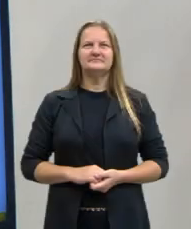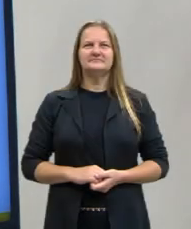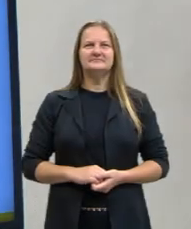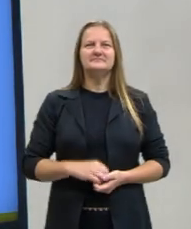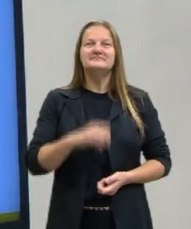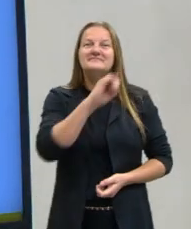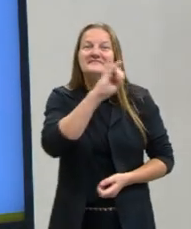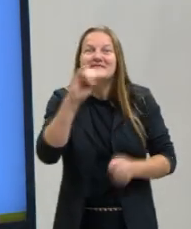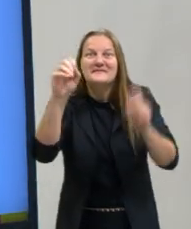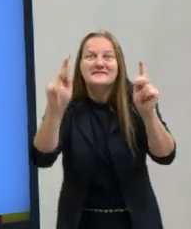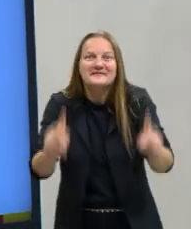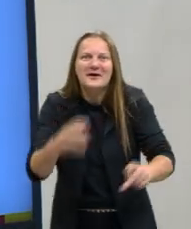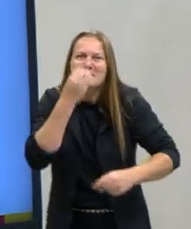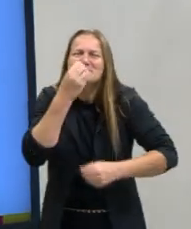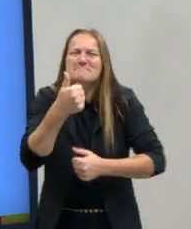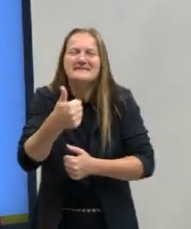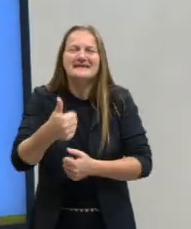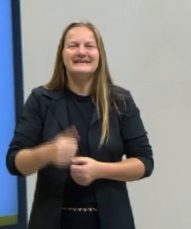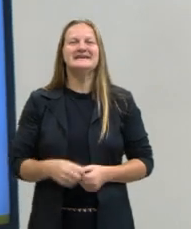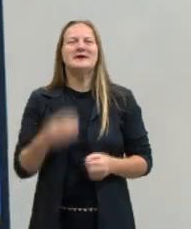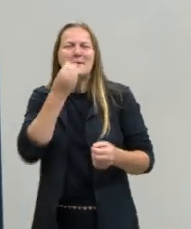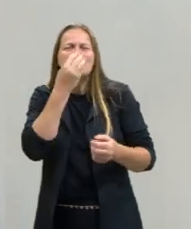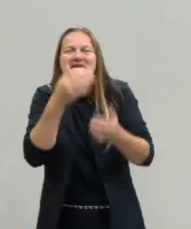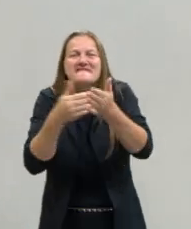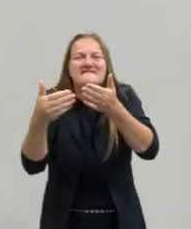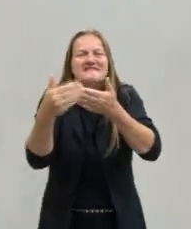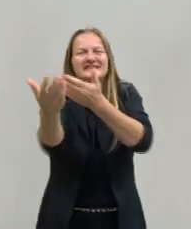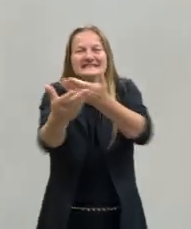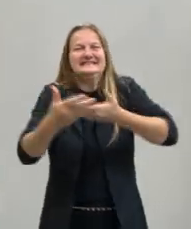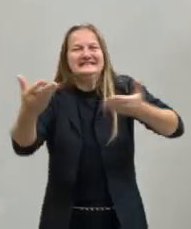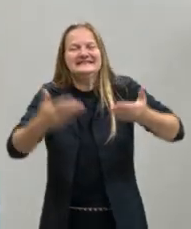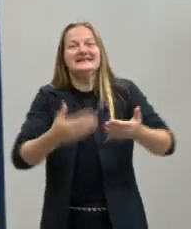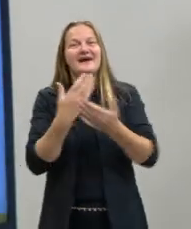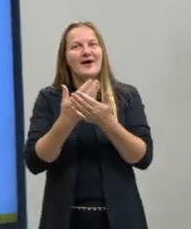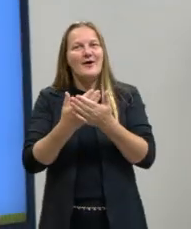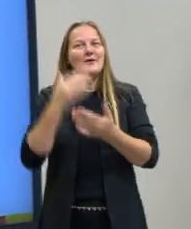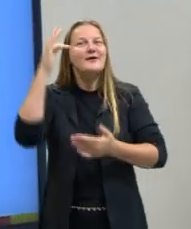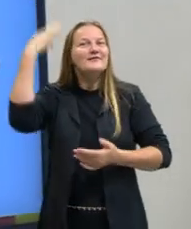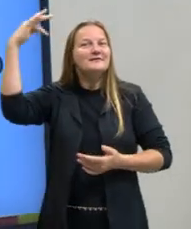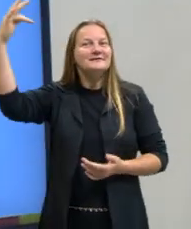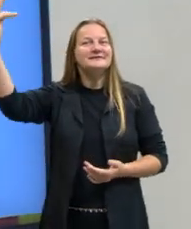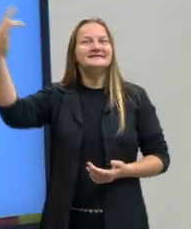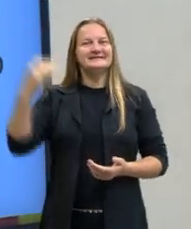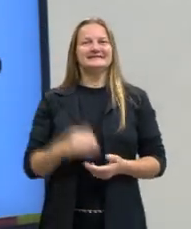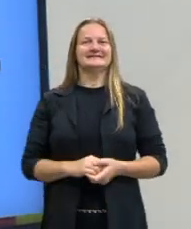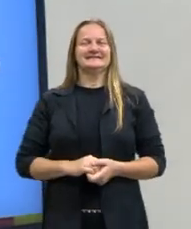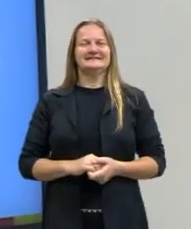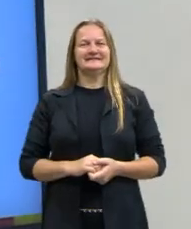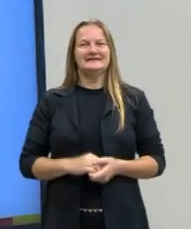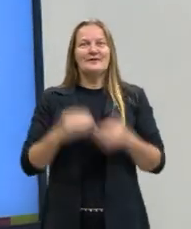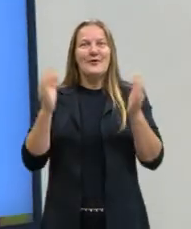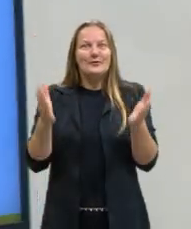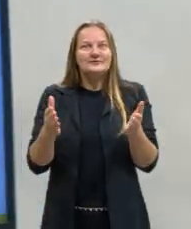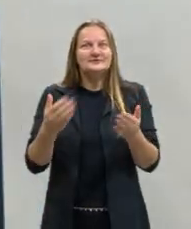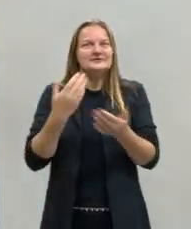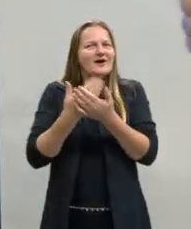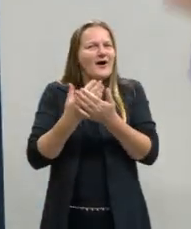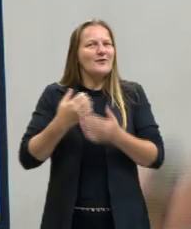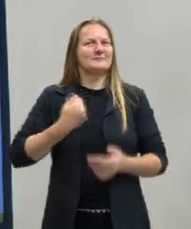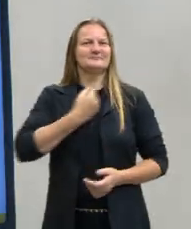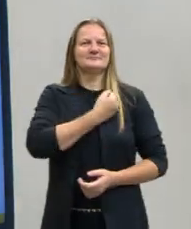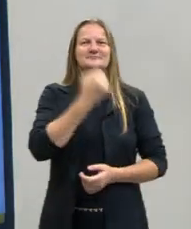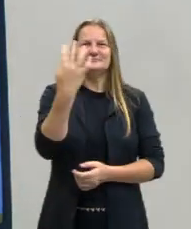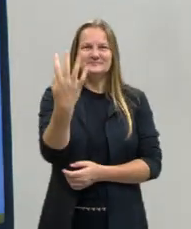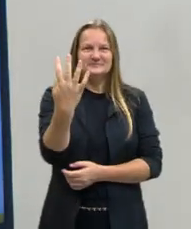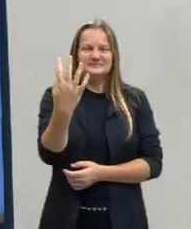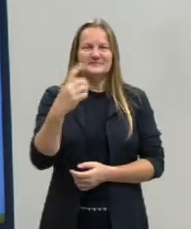fala galera tudo bem sejam todos bem-vindos todos bem-vindos e mais uma aula de filosofia Essa é nossa saúde número